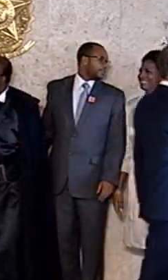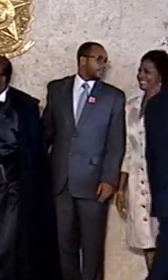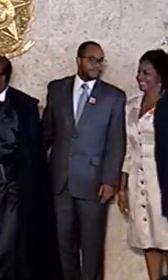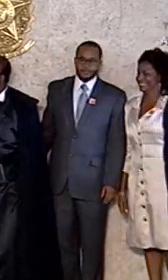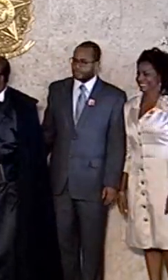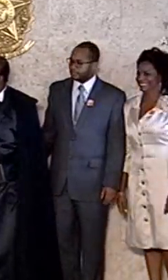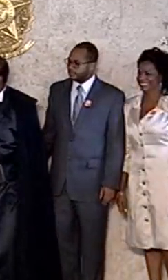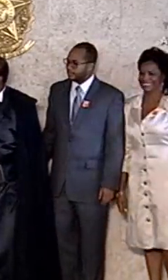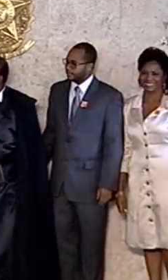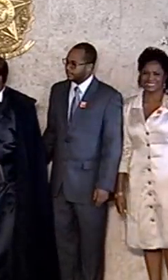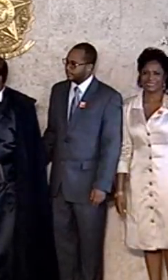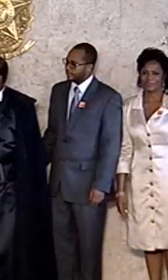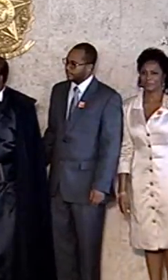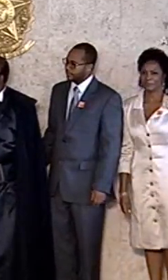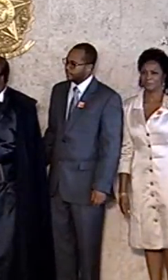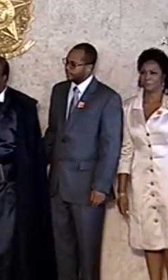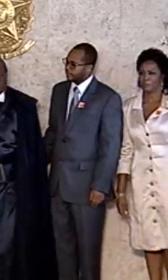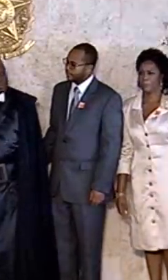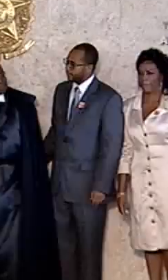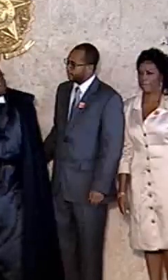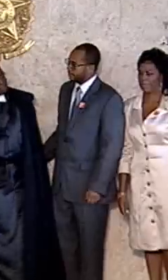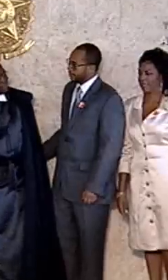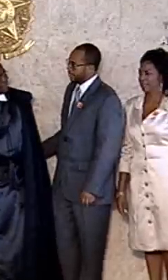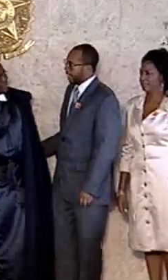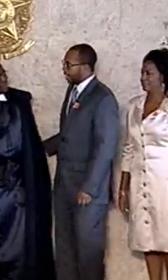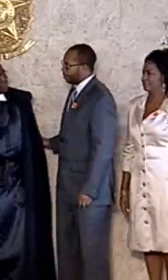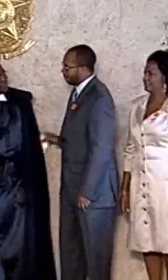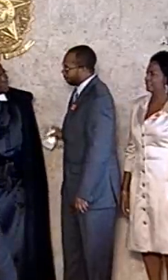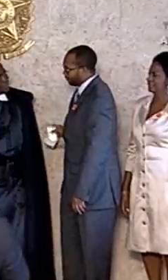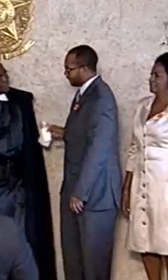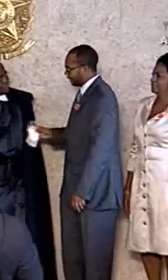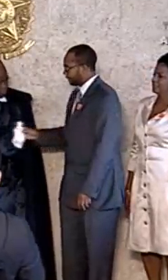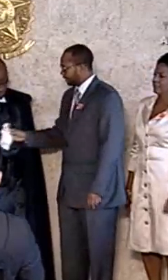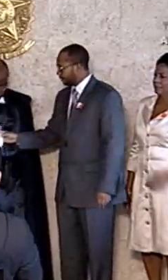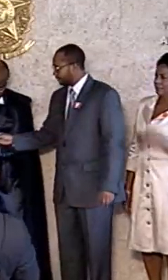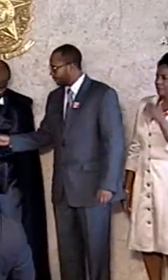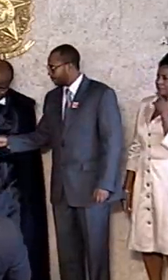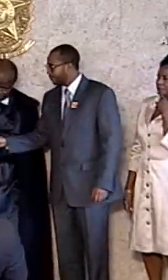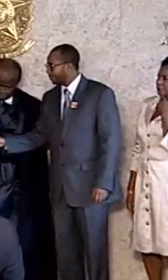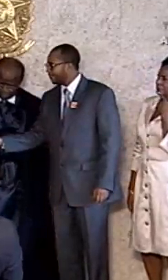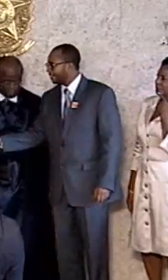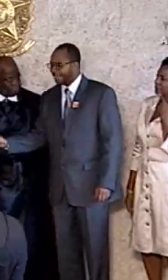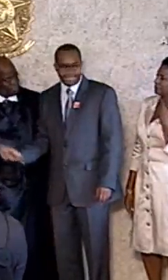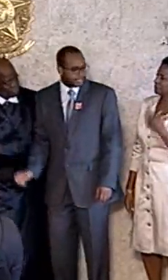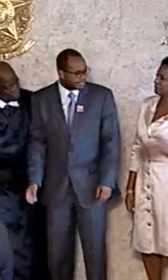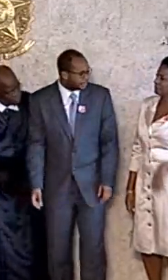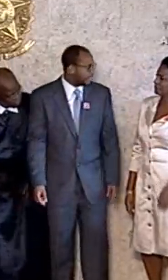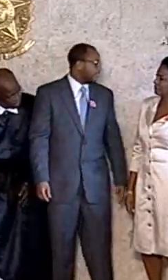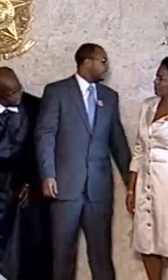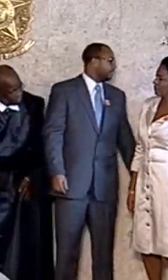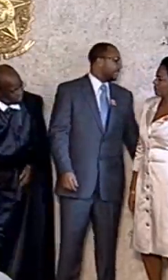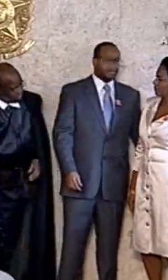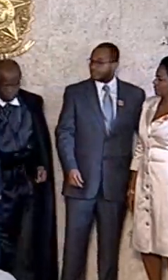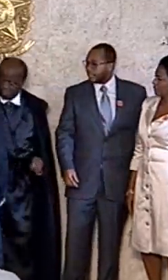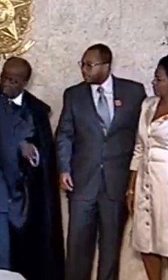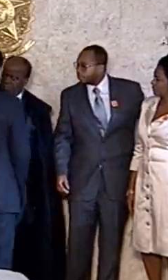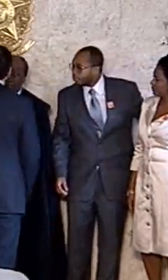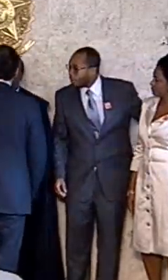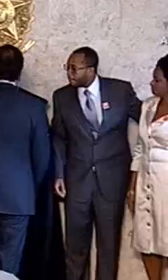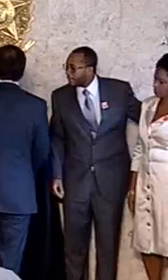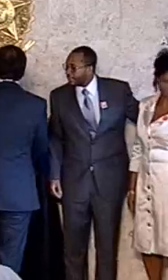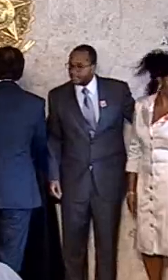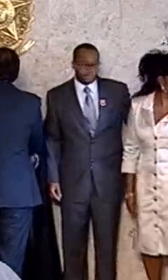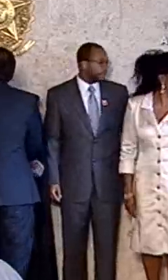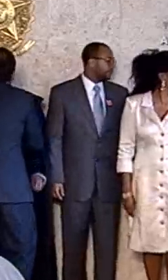ponto especificamente, não há que se falar em situação semelhante à que aconteceu com o ministro Aires Brito e